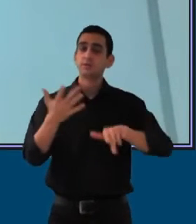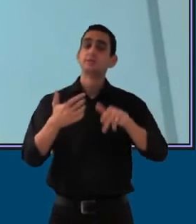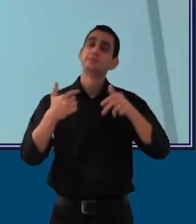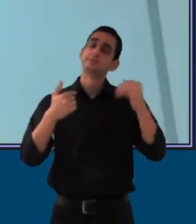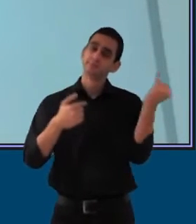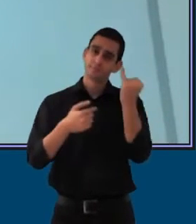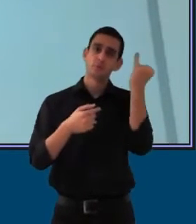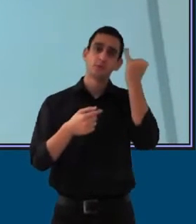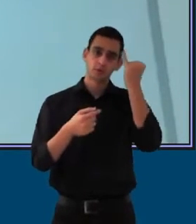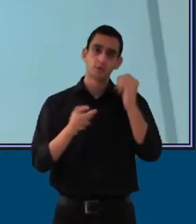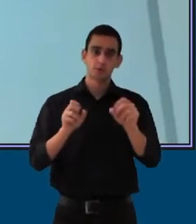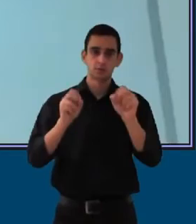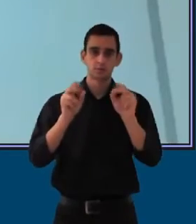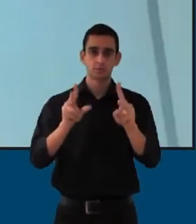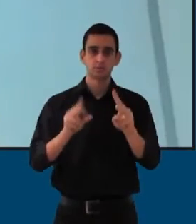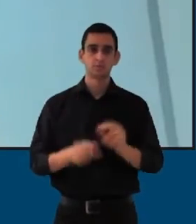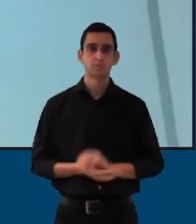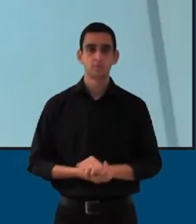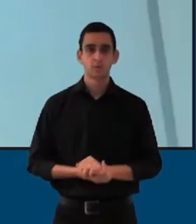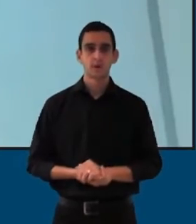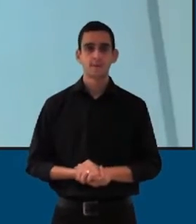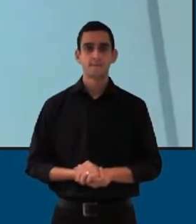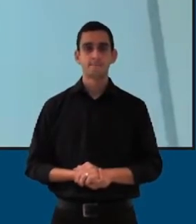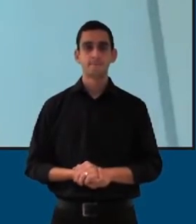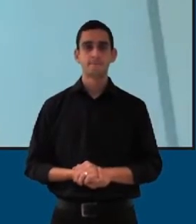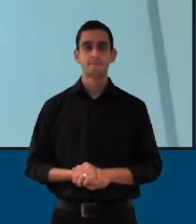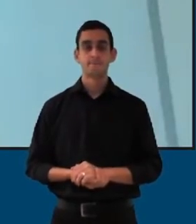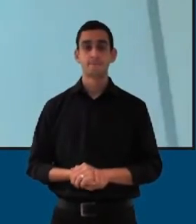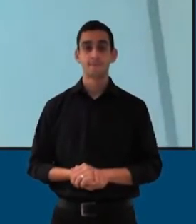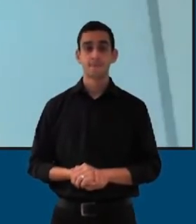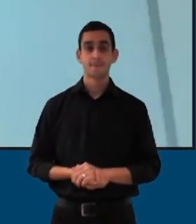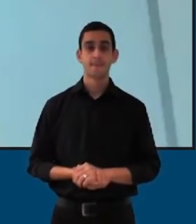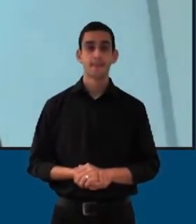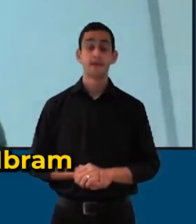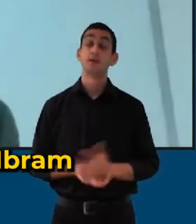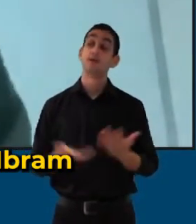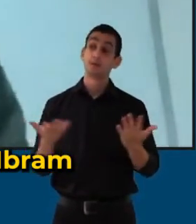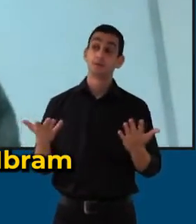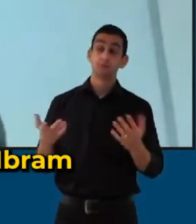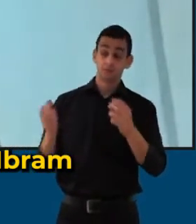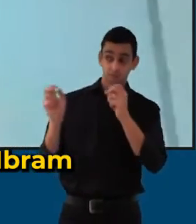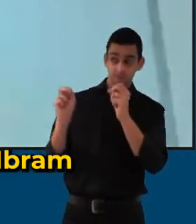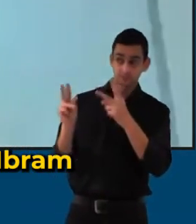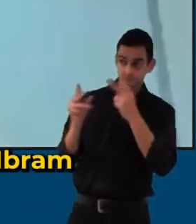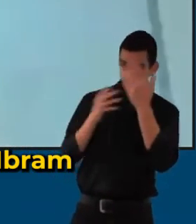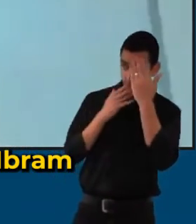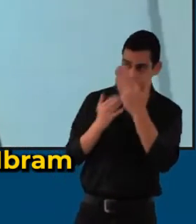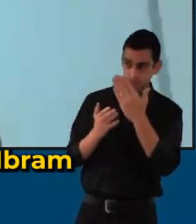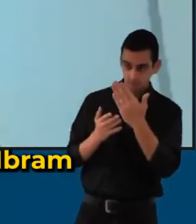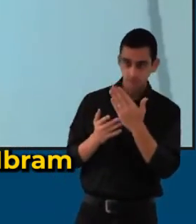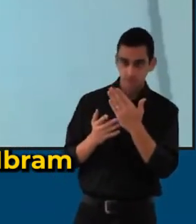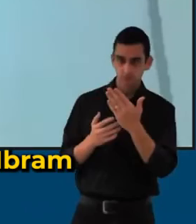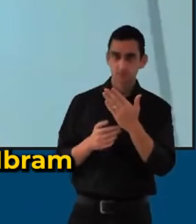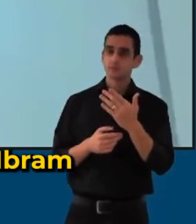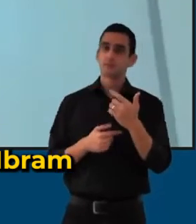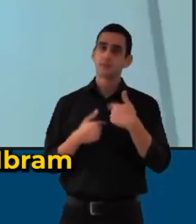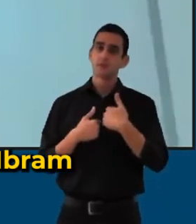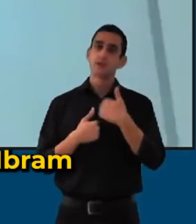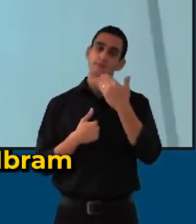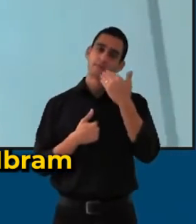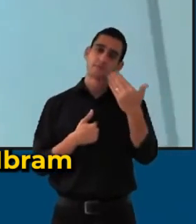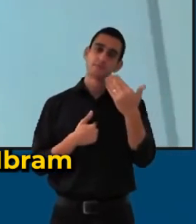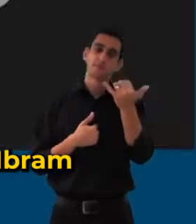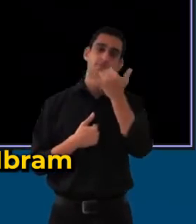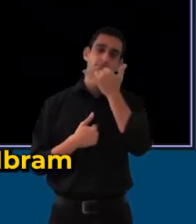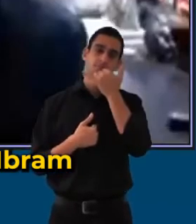bom? Doutora Natália, eu só vou aproveitar, eu peço perdão aqui aos demais, porque eu quero fazer